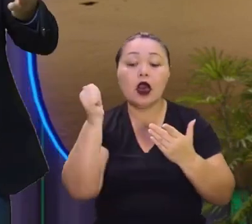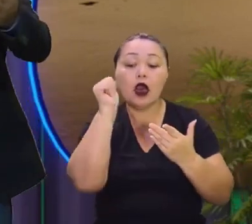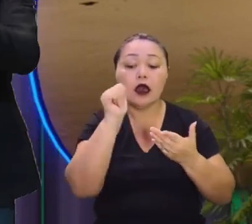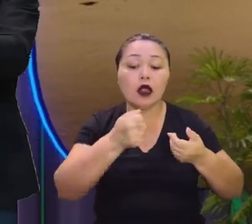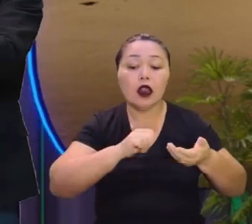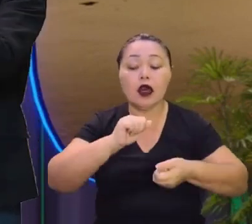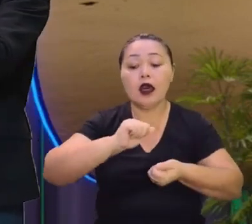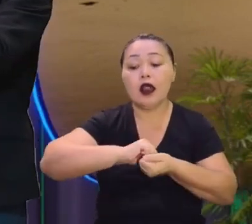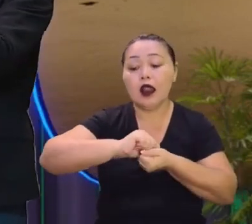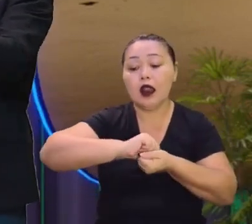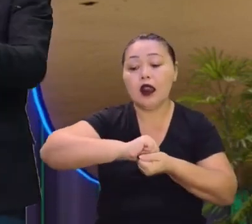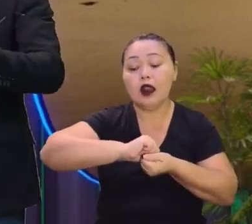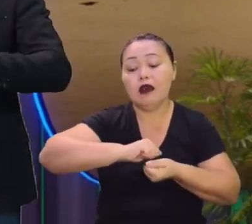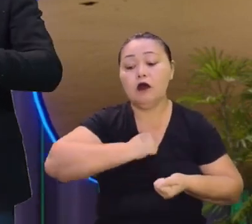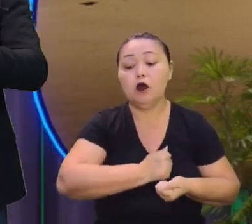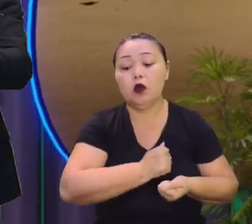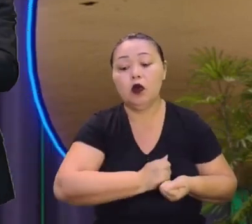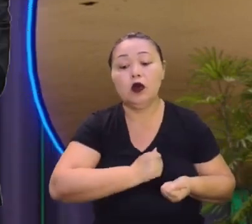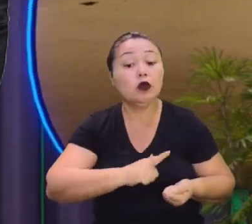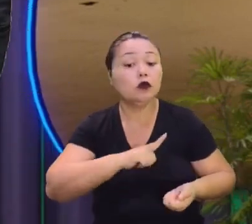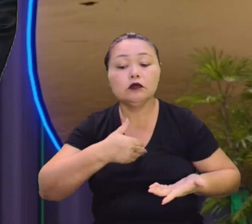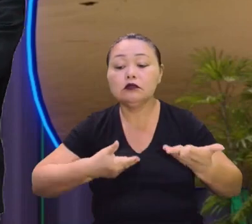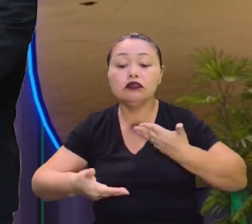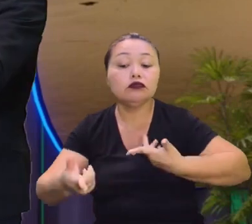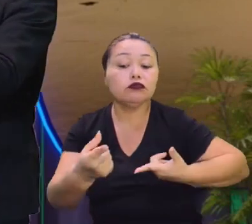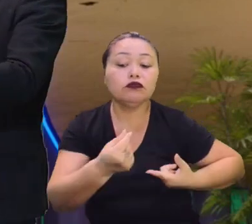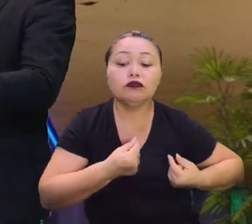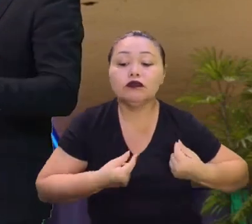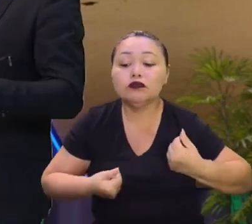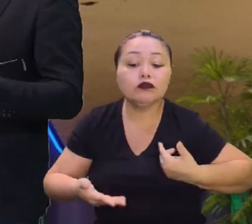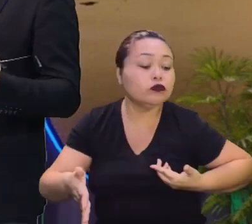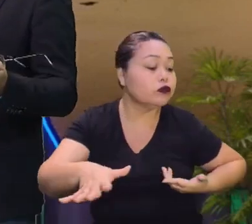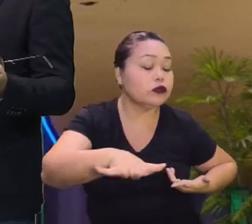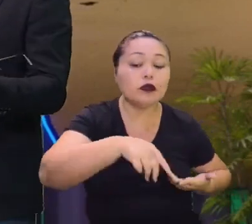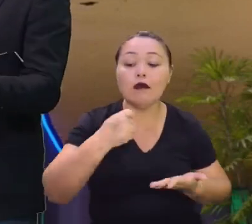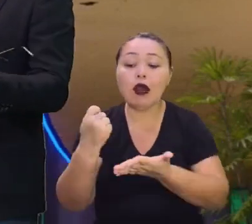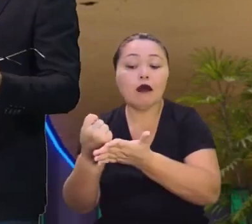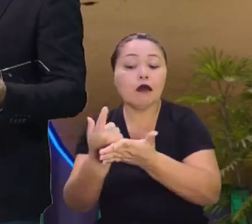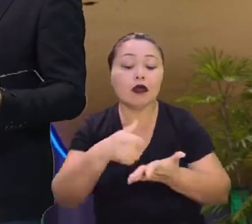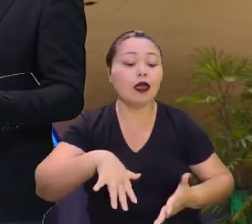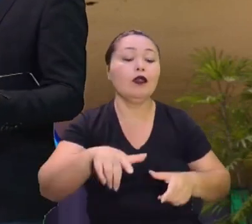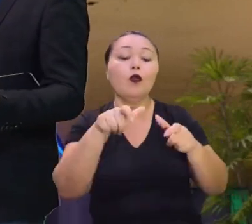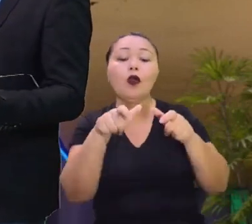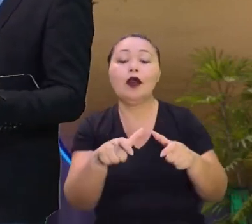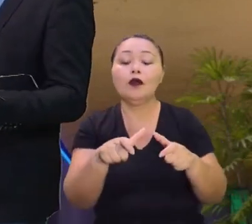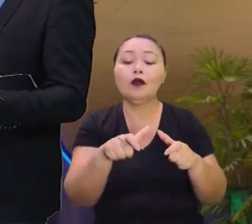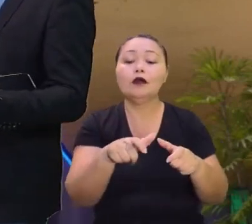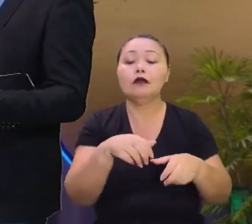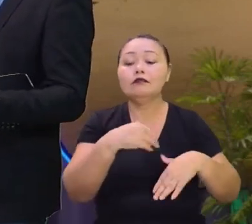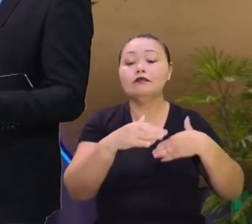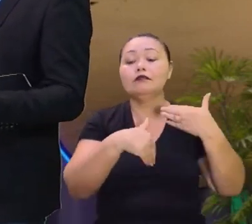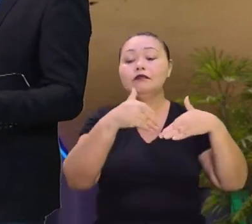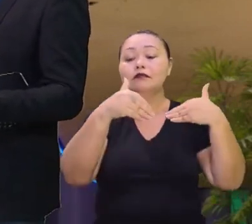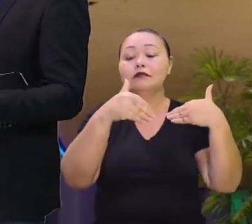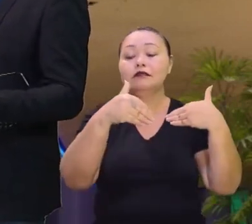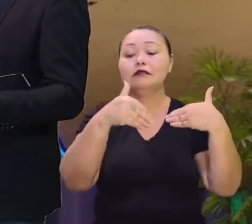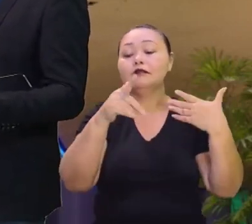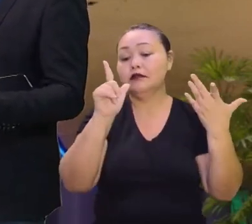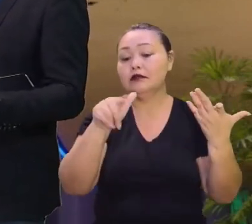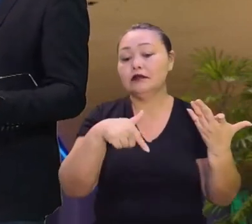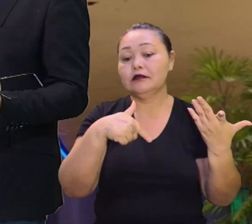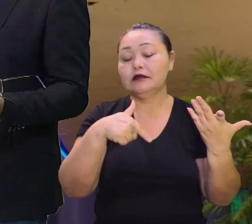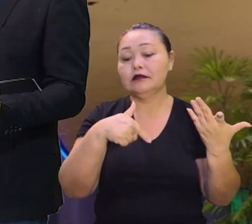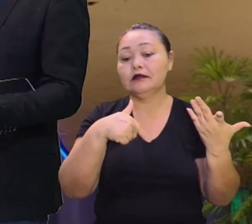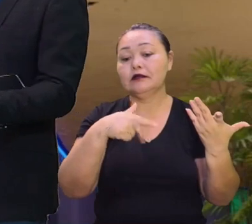que lavava roupa, ela não vai mais ter, não vai haver esse fluxo econômico naquela região. Então para de crescer. Muito bem, isso